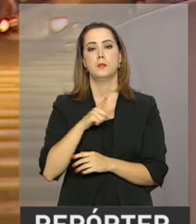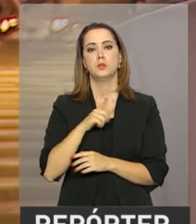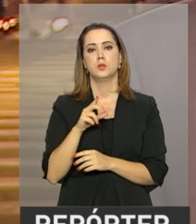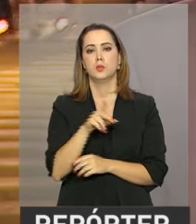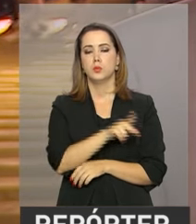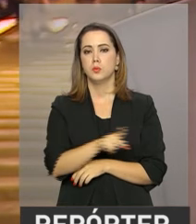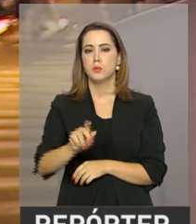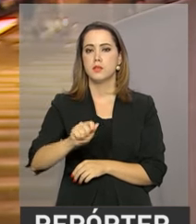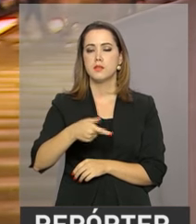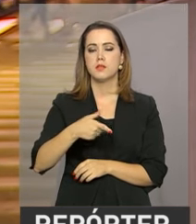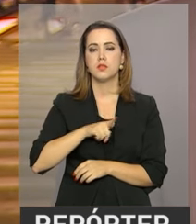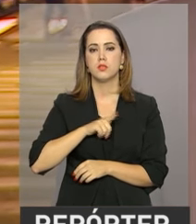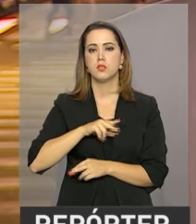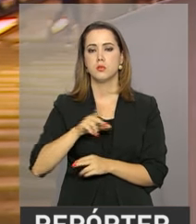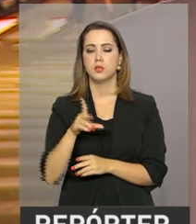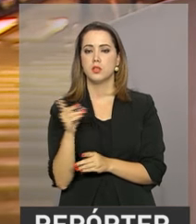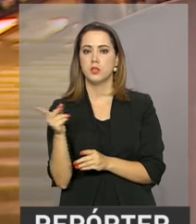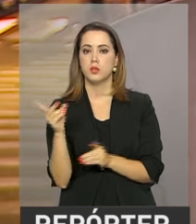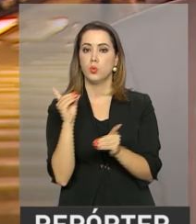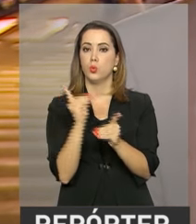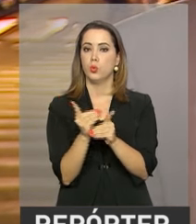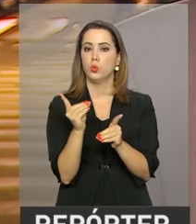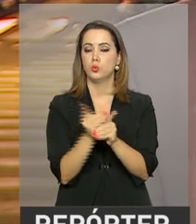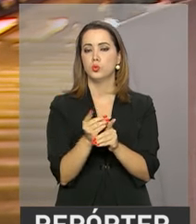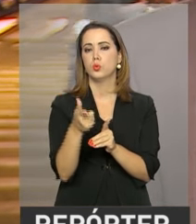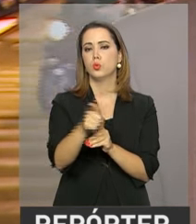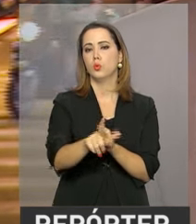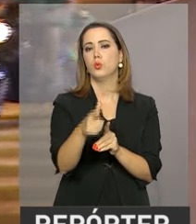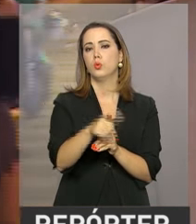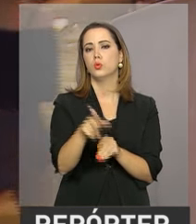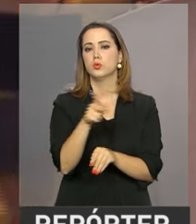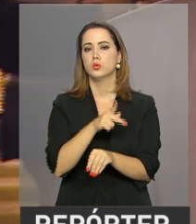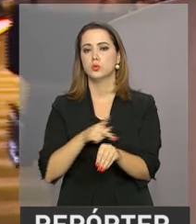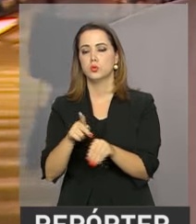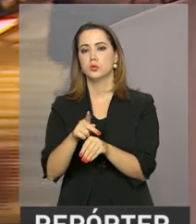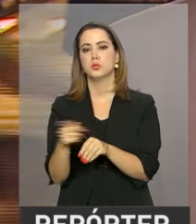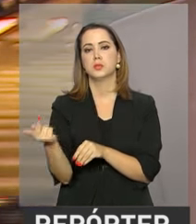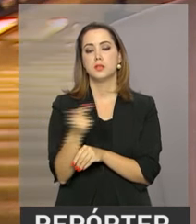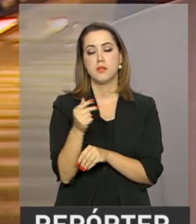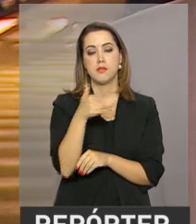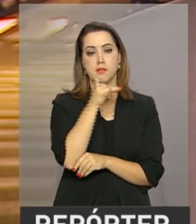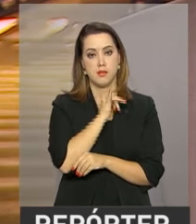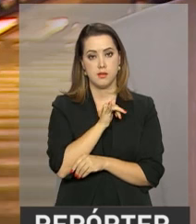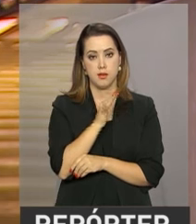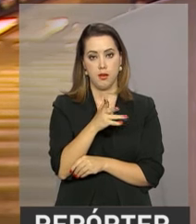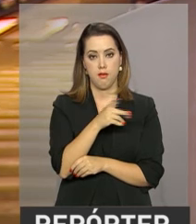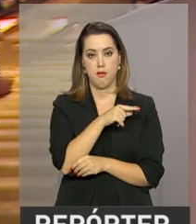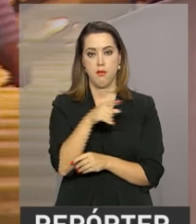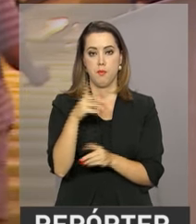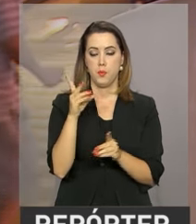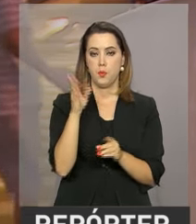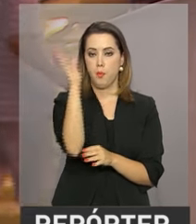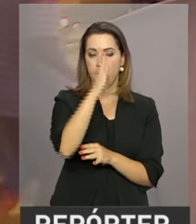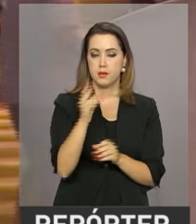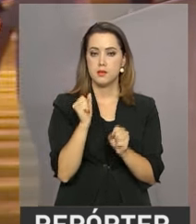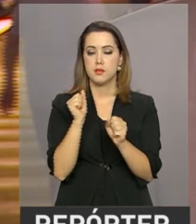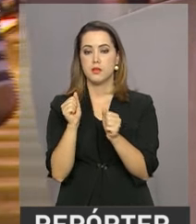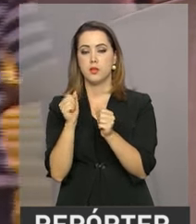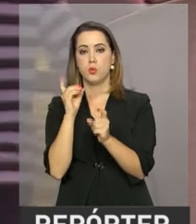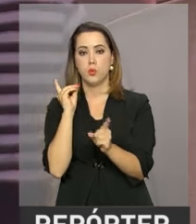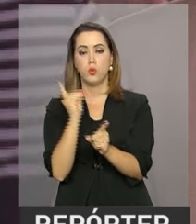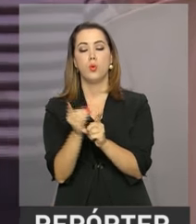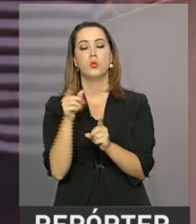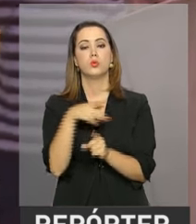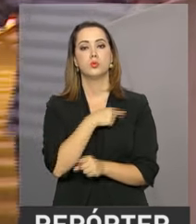também deve realizar encontros bilaterais com líderes de outros países, como o presidente chinês Xi Jinping e autoridades